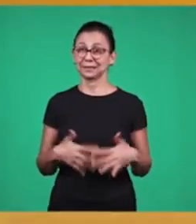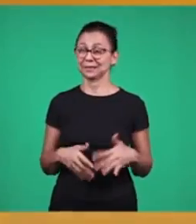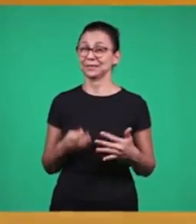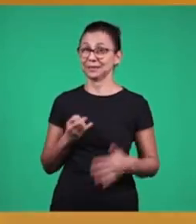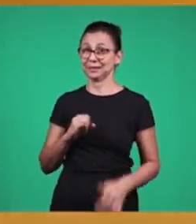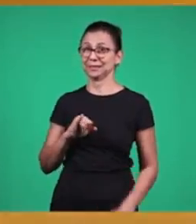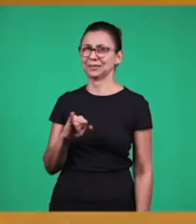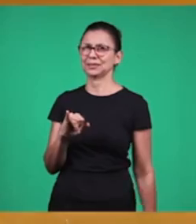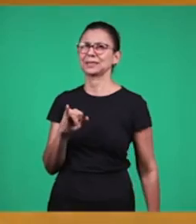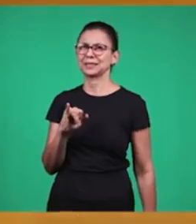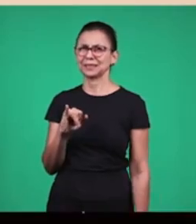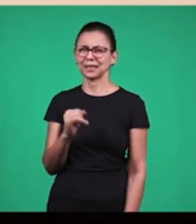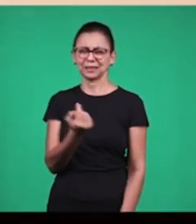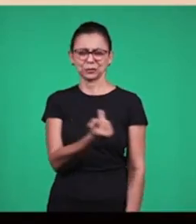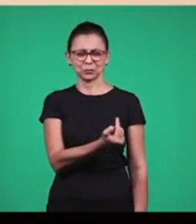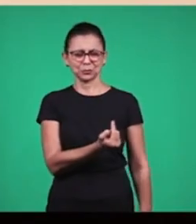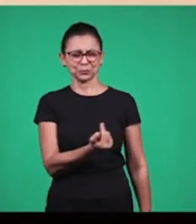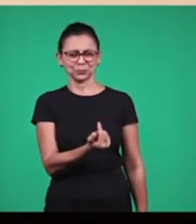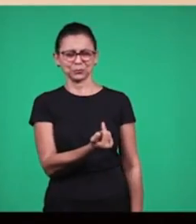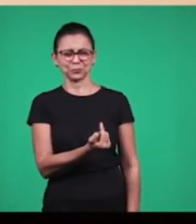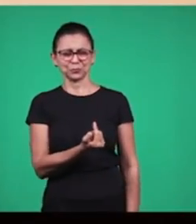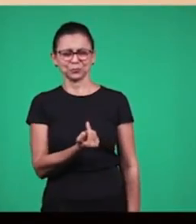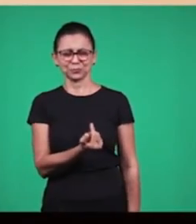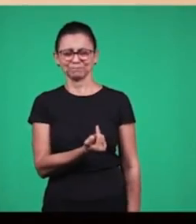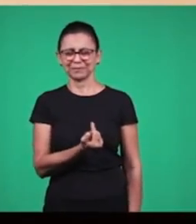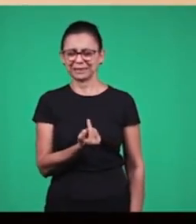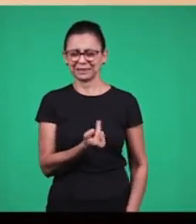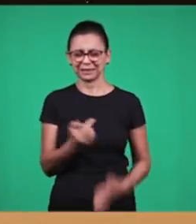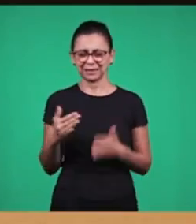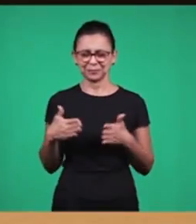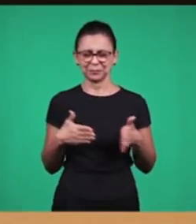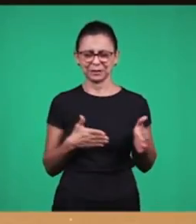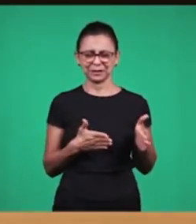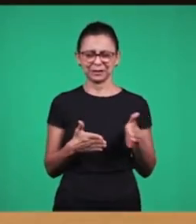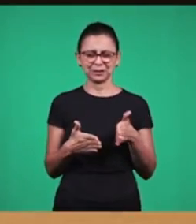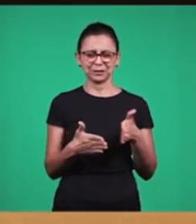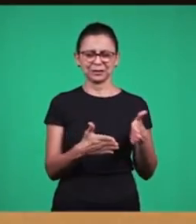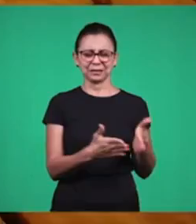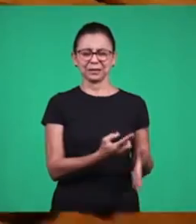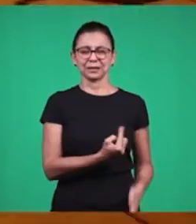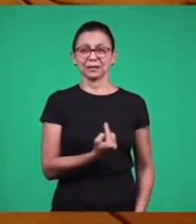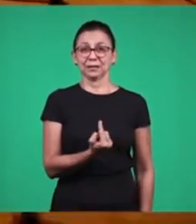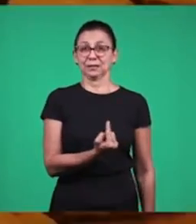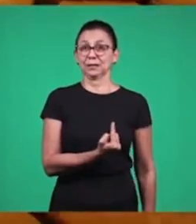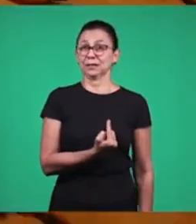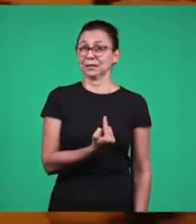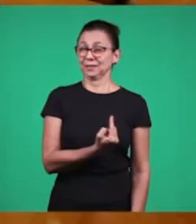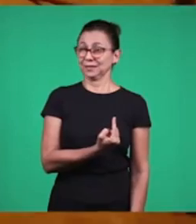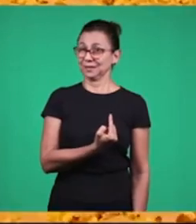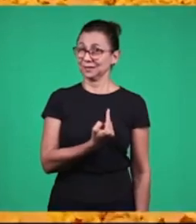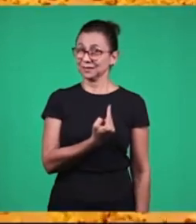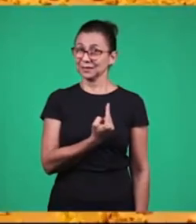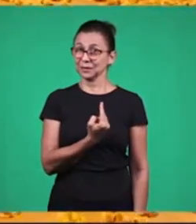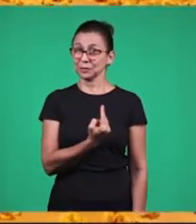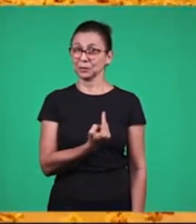encontrar, se solitário no deserto a